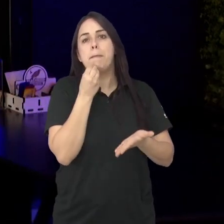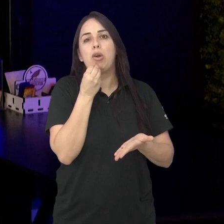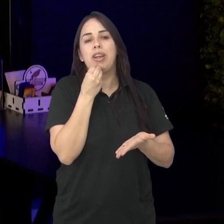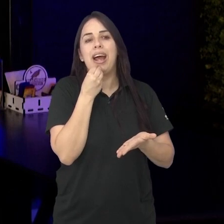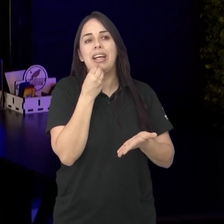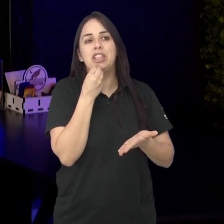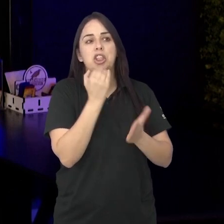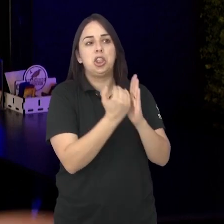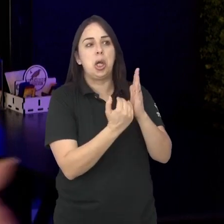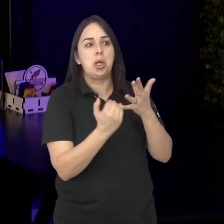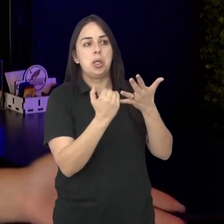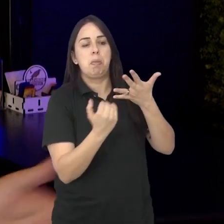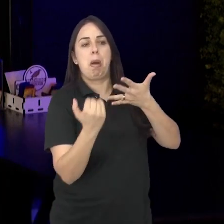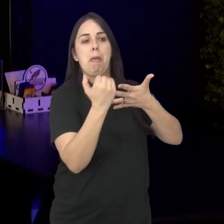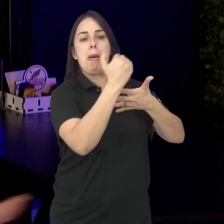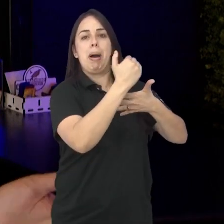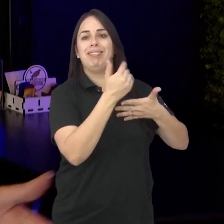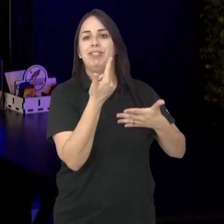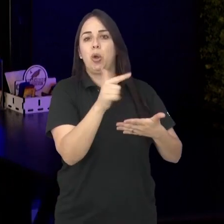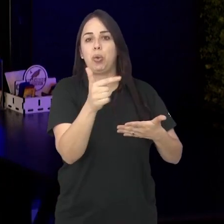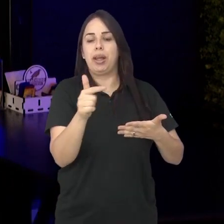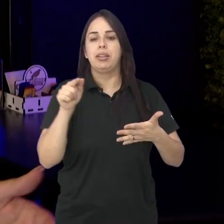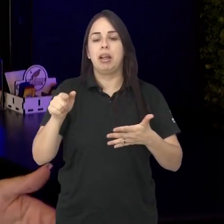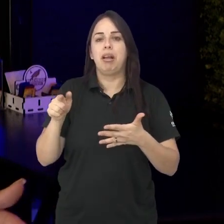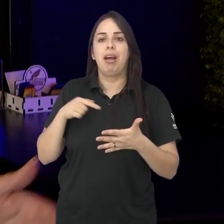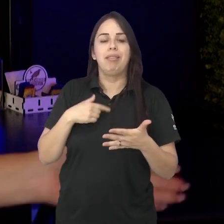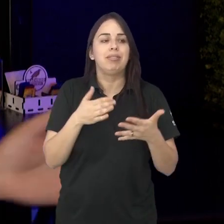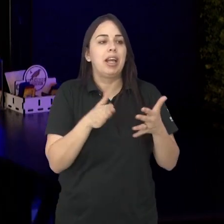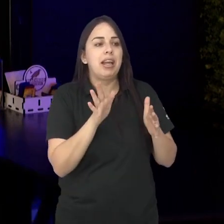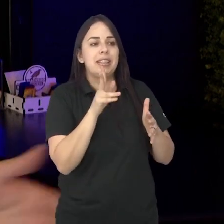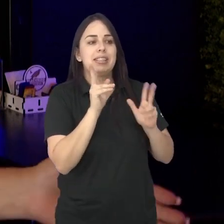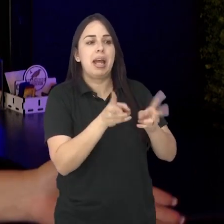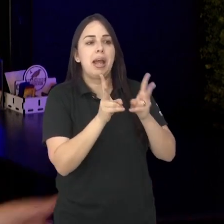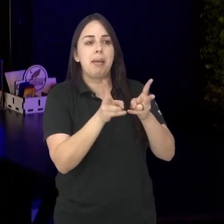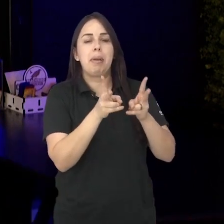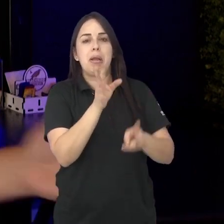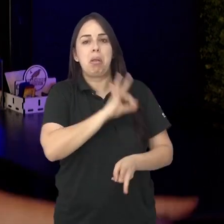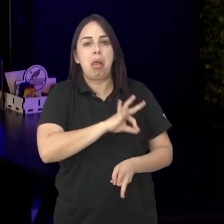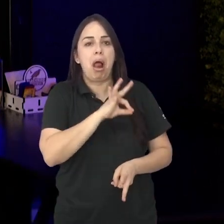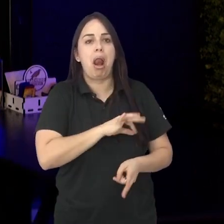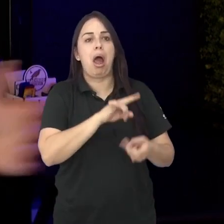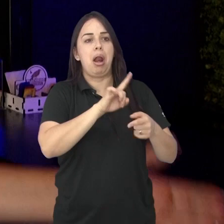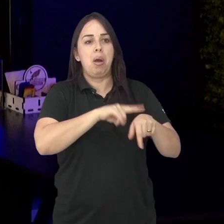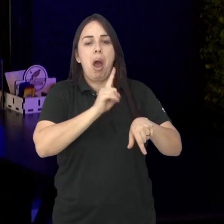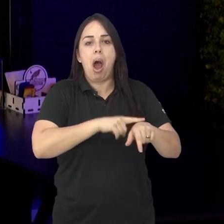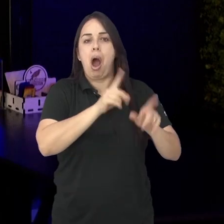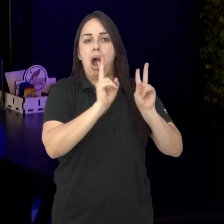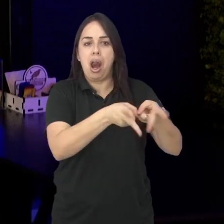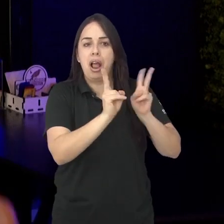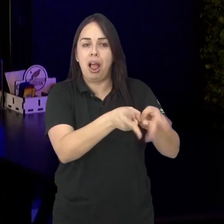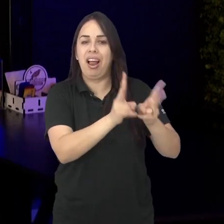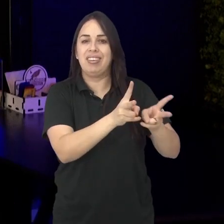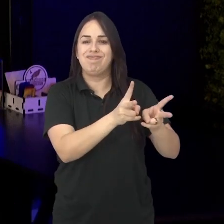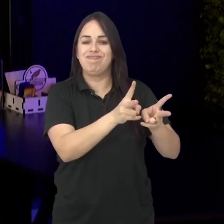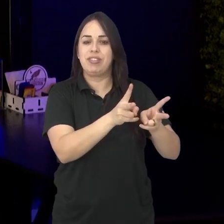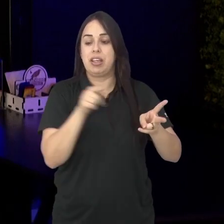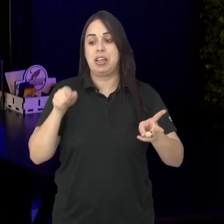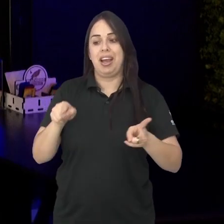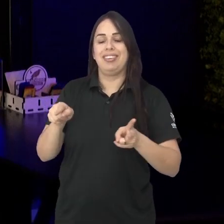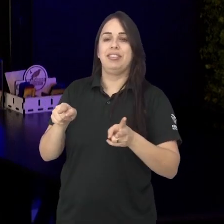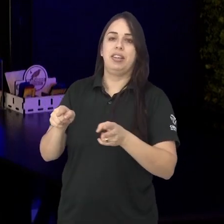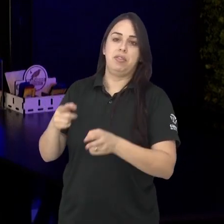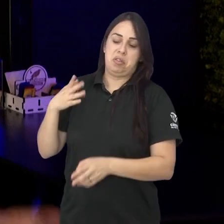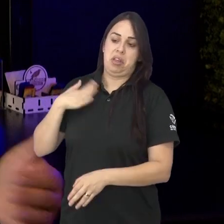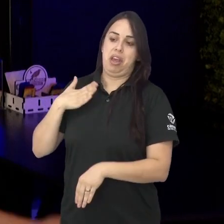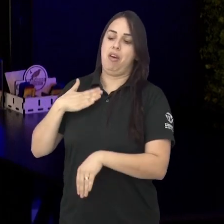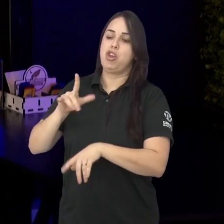dão essa oportunidade, você fica sempre fechado ali naquele salário, naquele horário e tal. E quando você